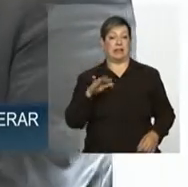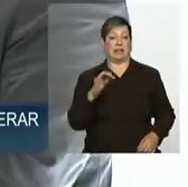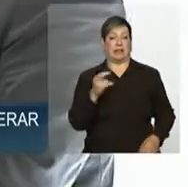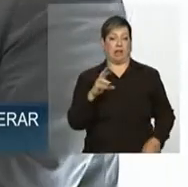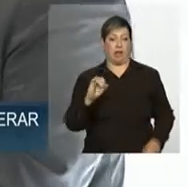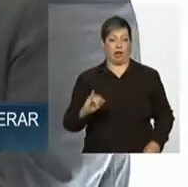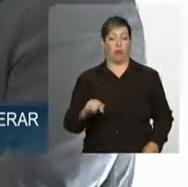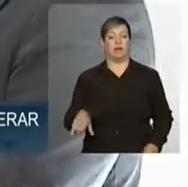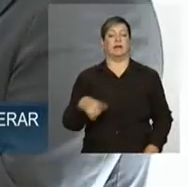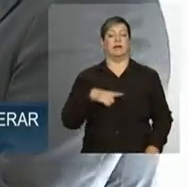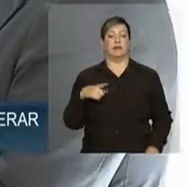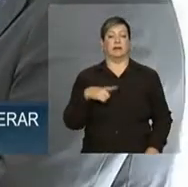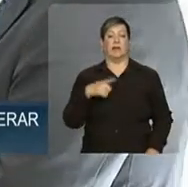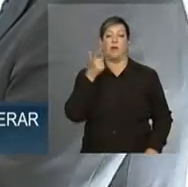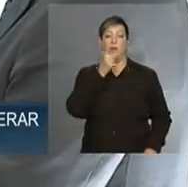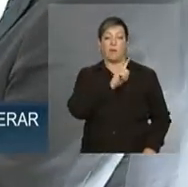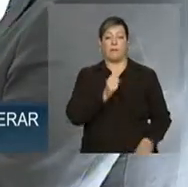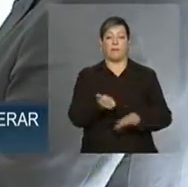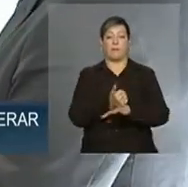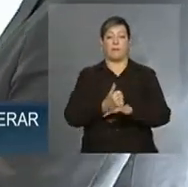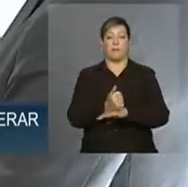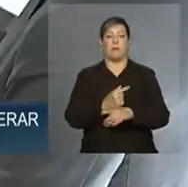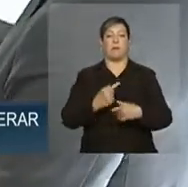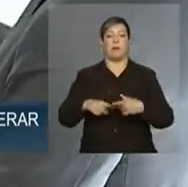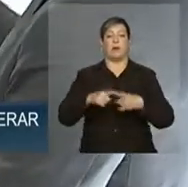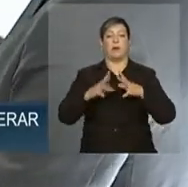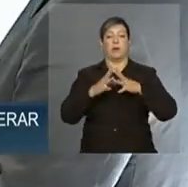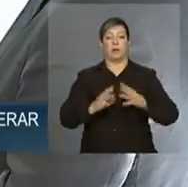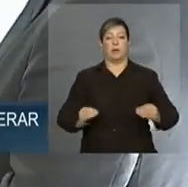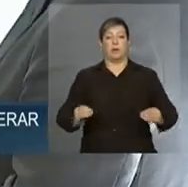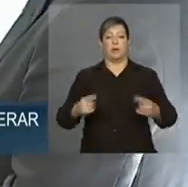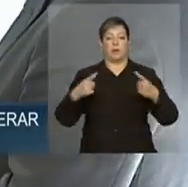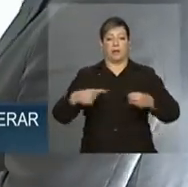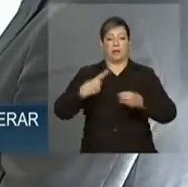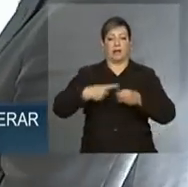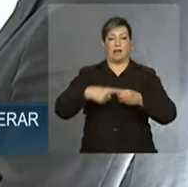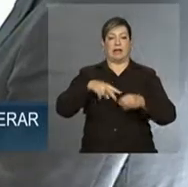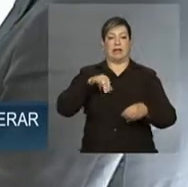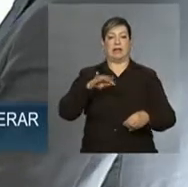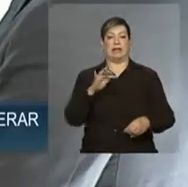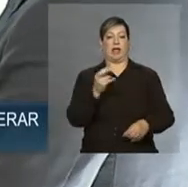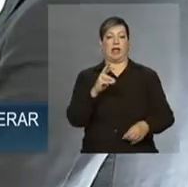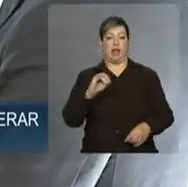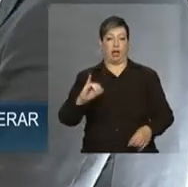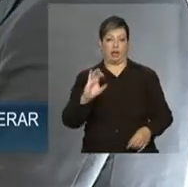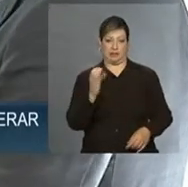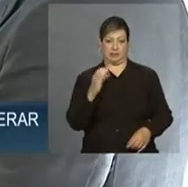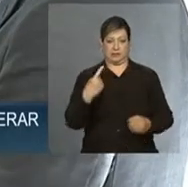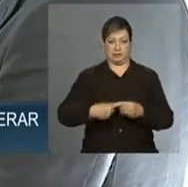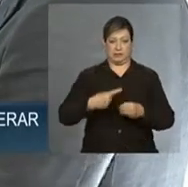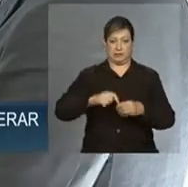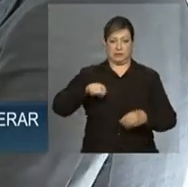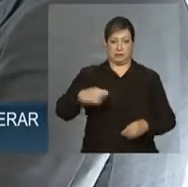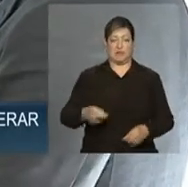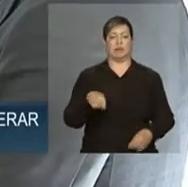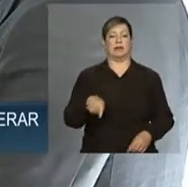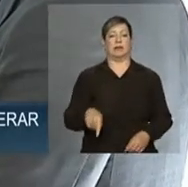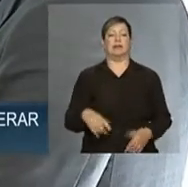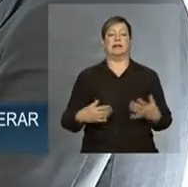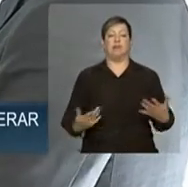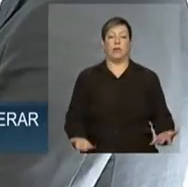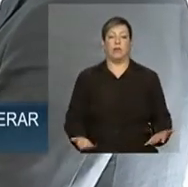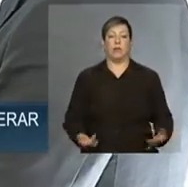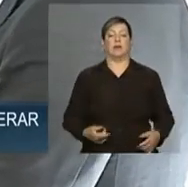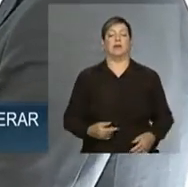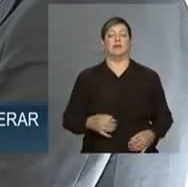para resolver problemas de tráfego local em Niterói. Então, eu não tenho nem a menor dúvida, presidenta, que a senhora vai